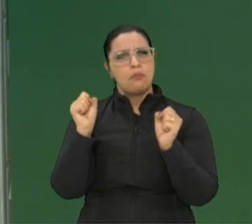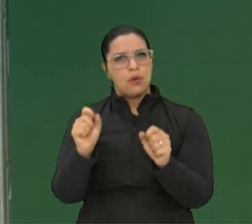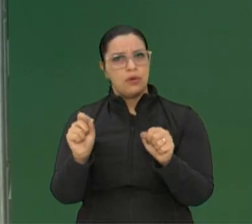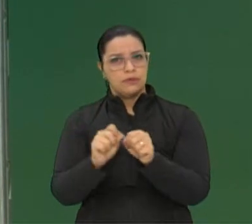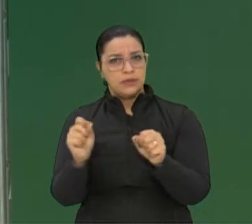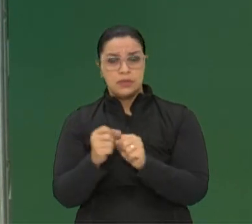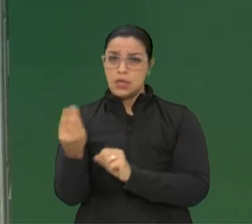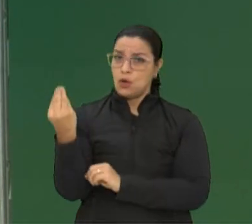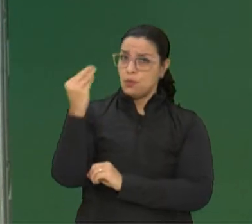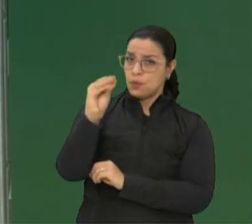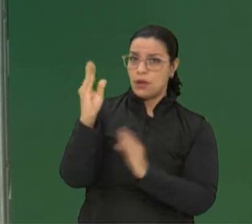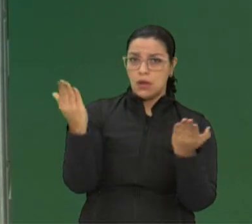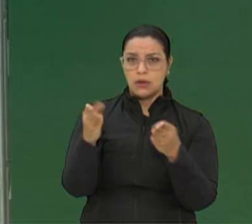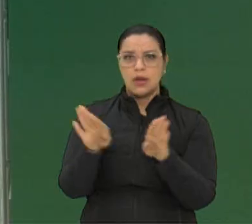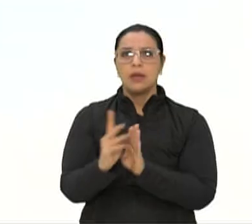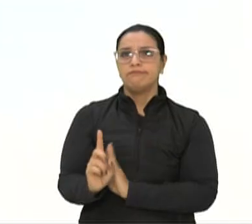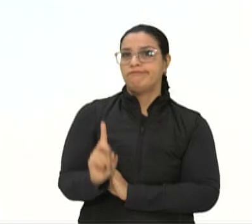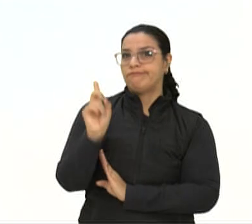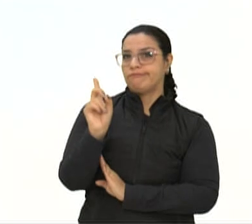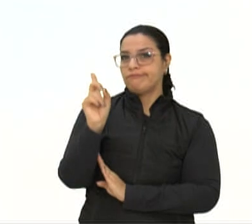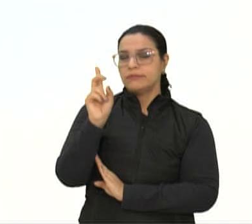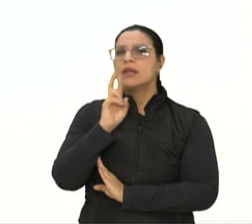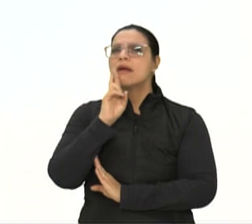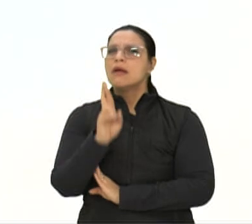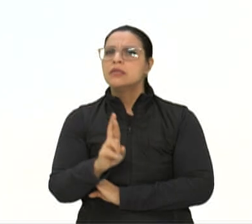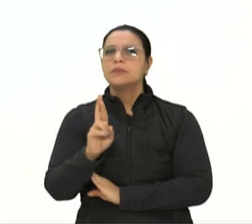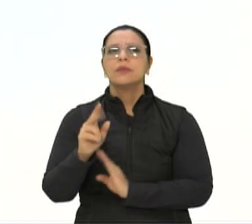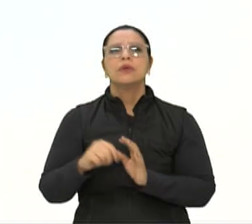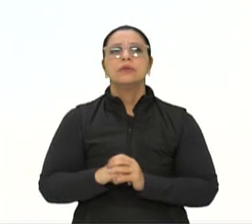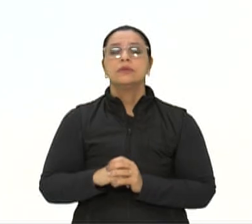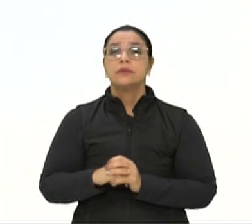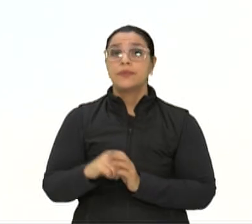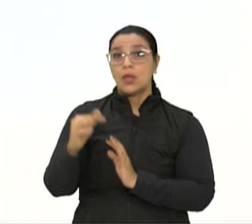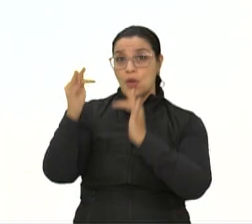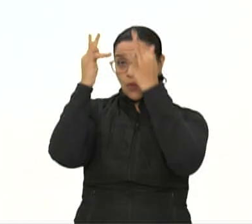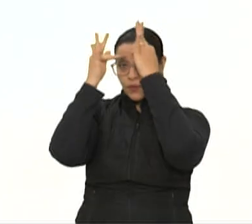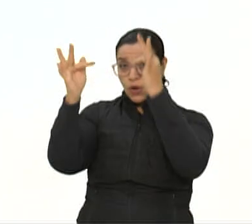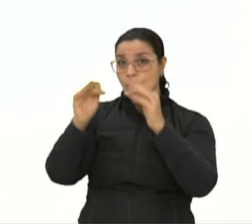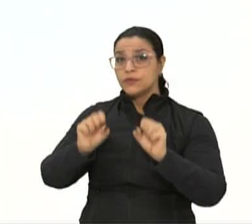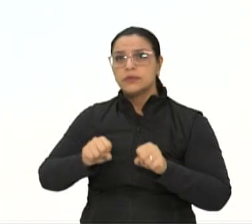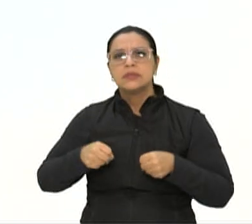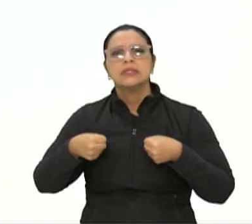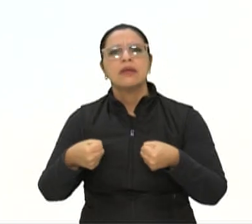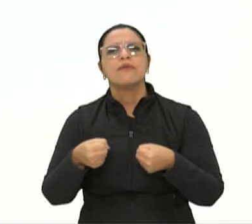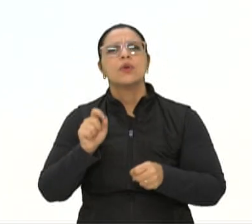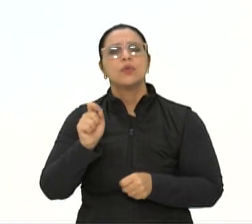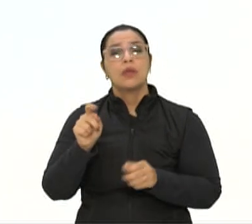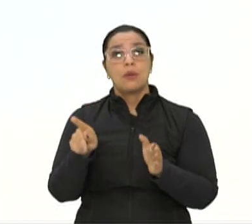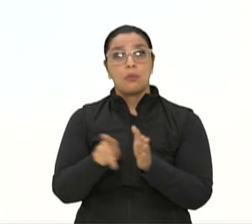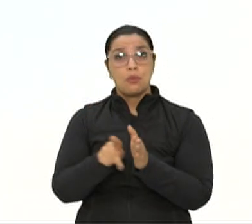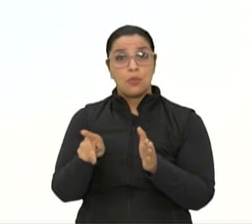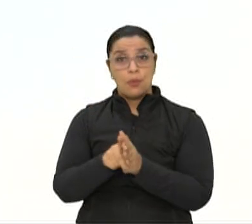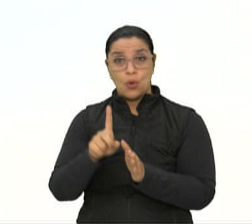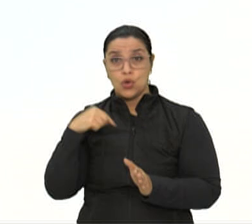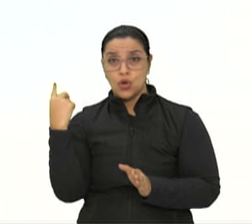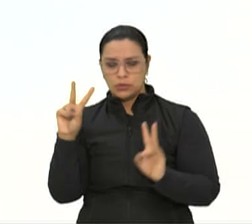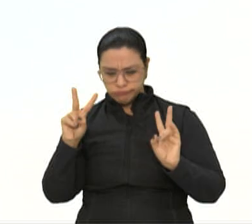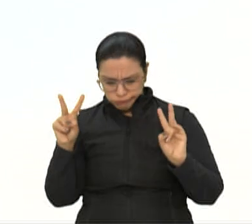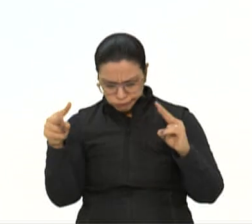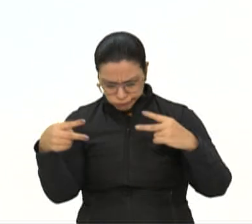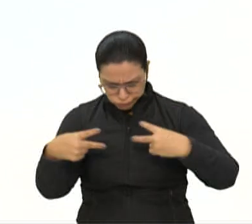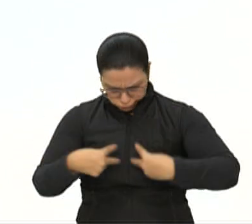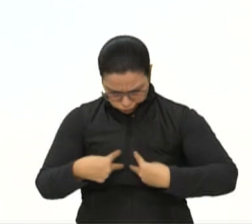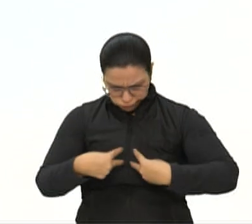e o que eu coloquei aqui foi esse aqui, ó. Resposta possível aí, o filósofo defende que é quando nos voltamos para